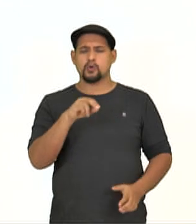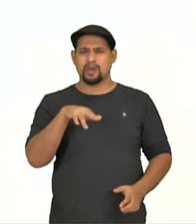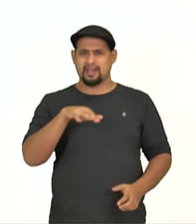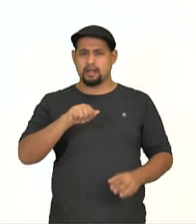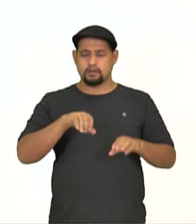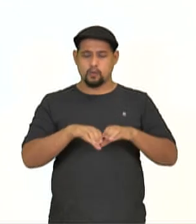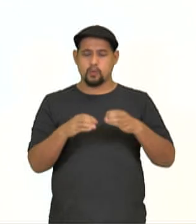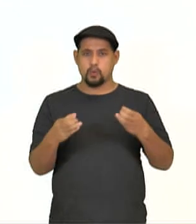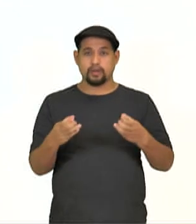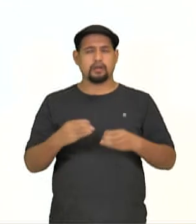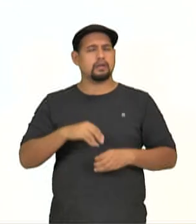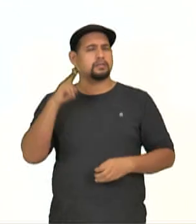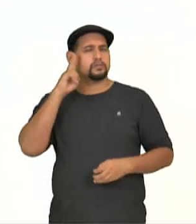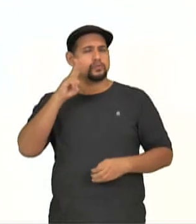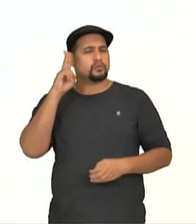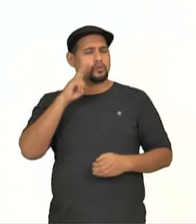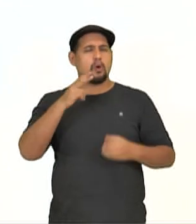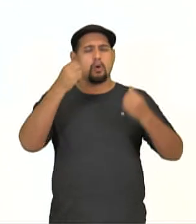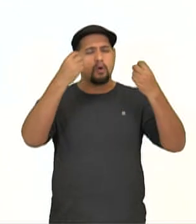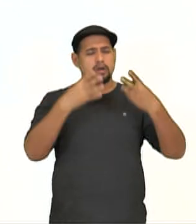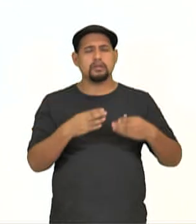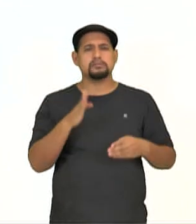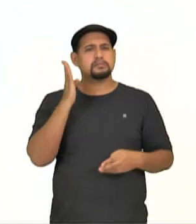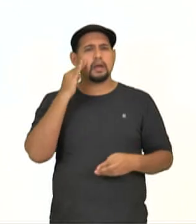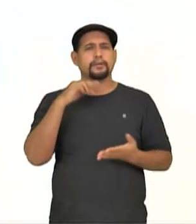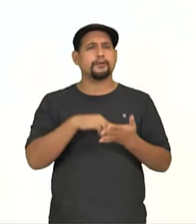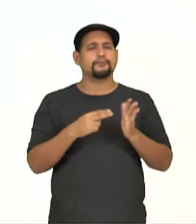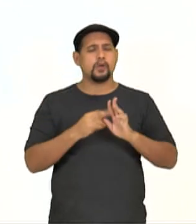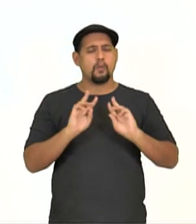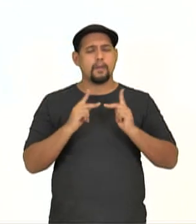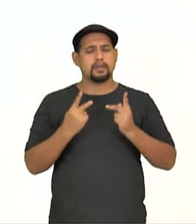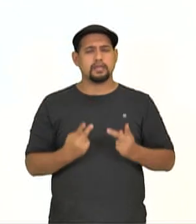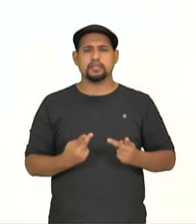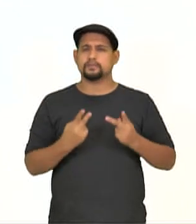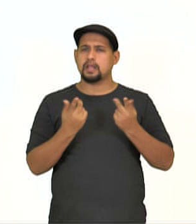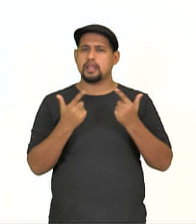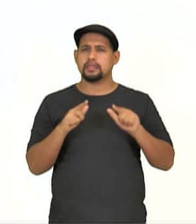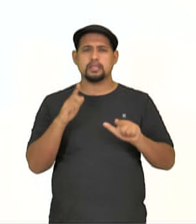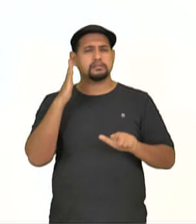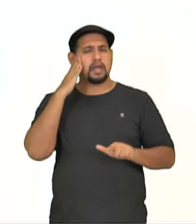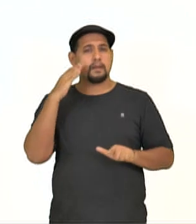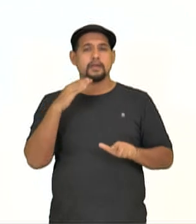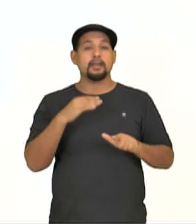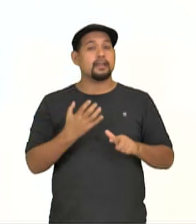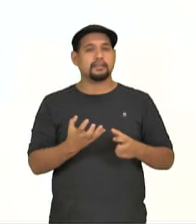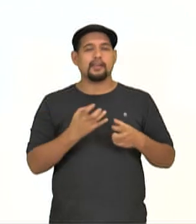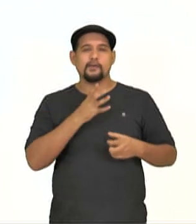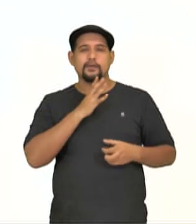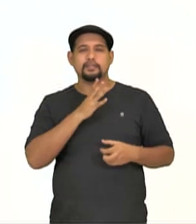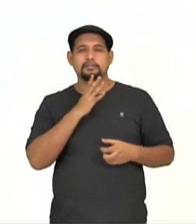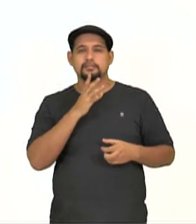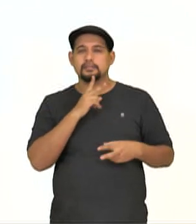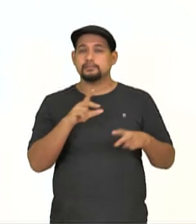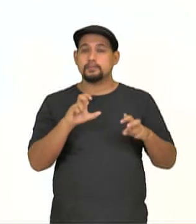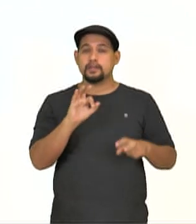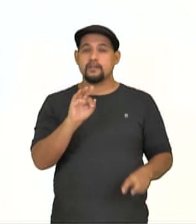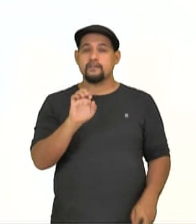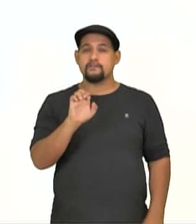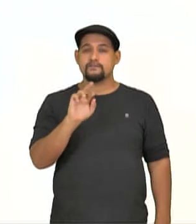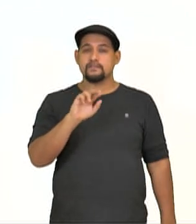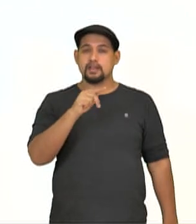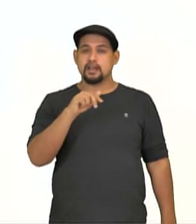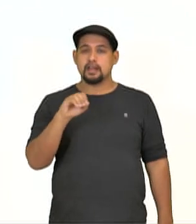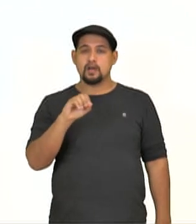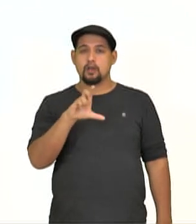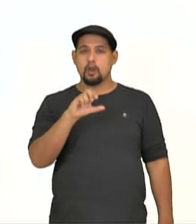histórica? Sabe quando aconteceu o período do humanismo na literatura? Gostaria de conhecer um pouco sobre Fernão Lopes, pai